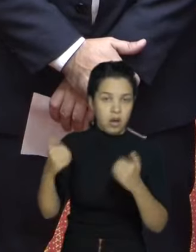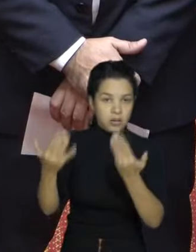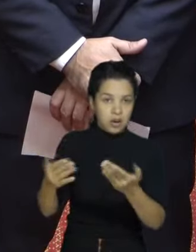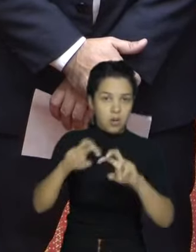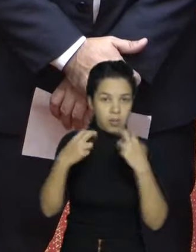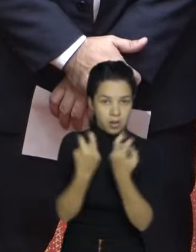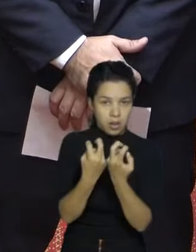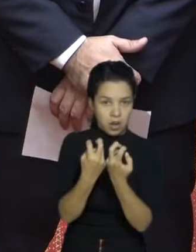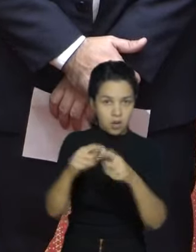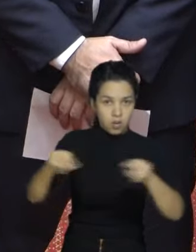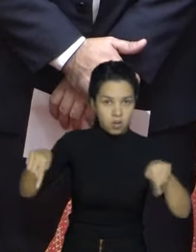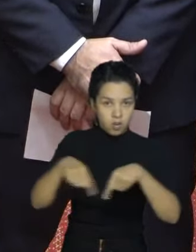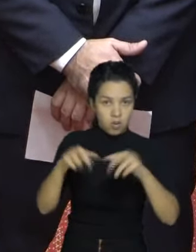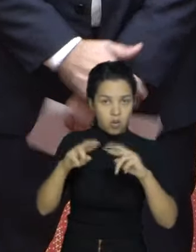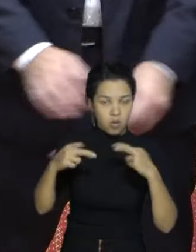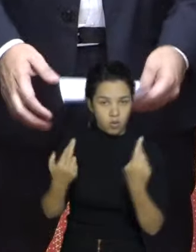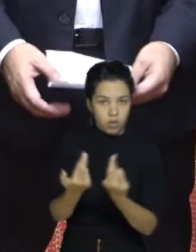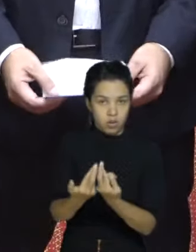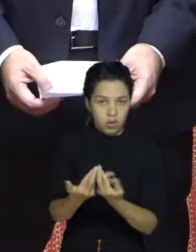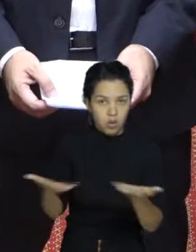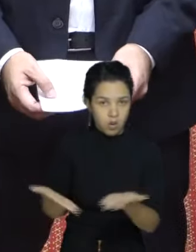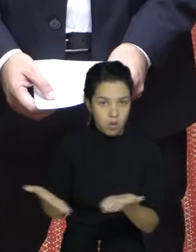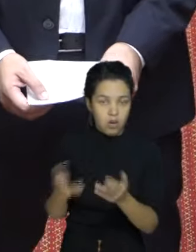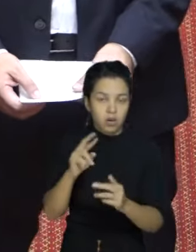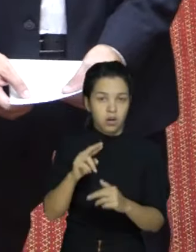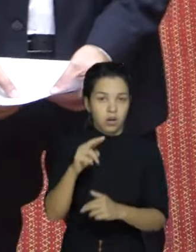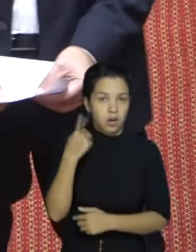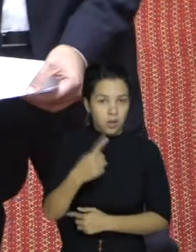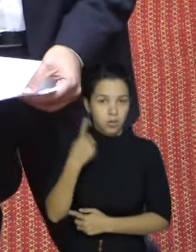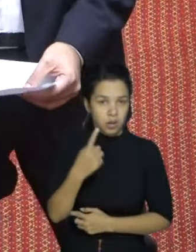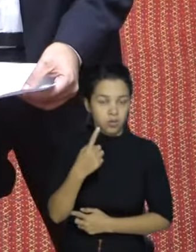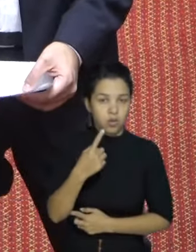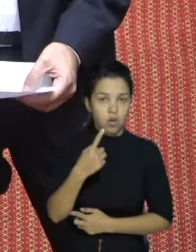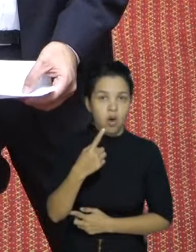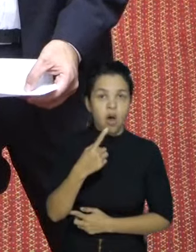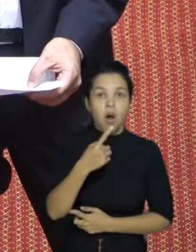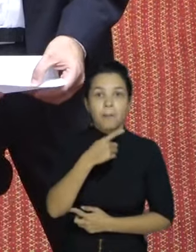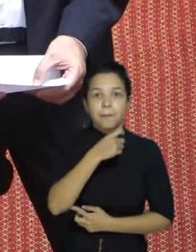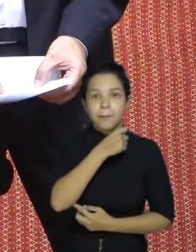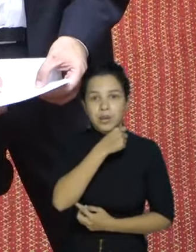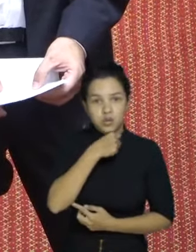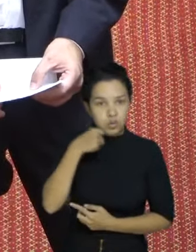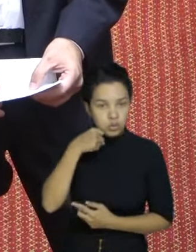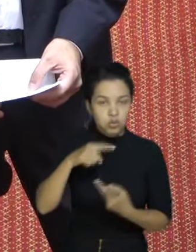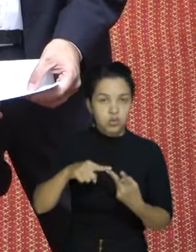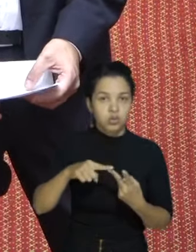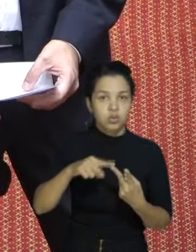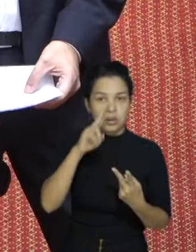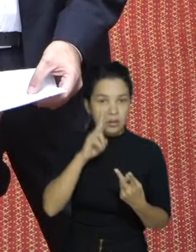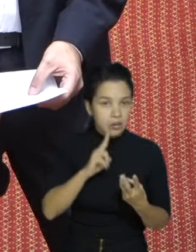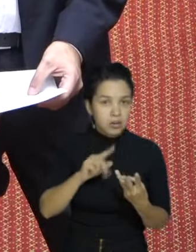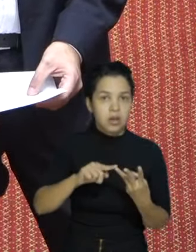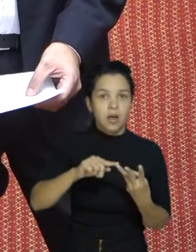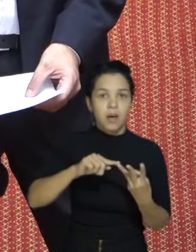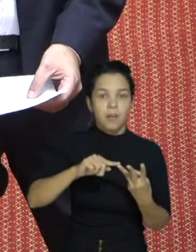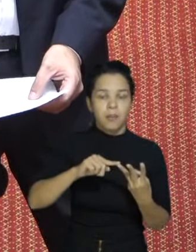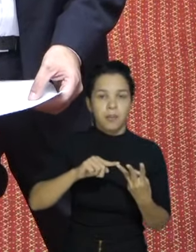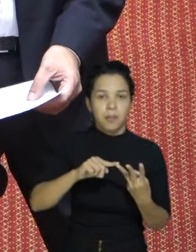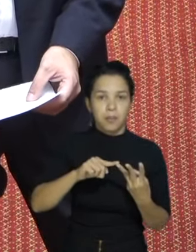nós possamos reunir os deputados massoco ivanats Marcos Vieira Fabiano da Luz